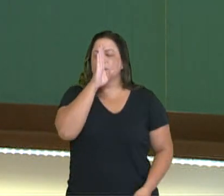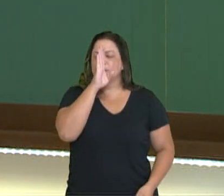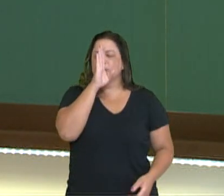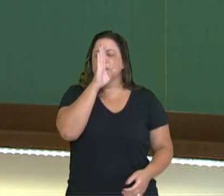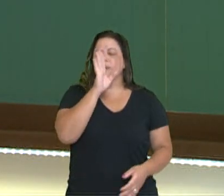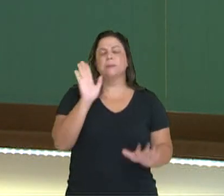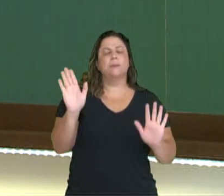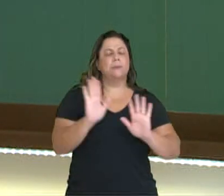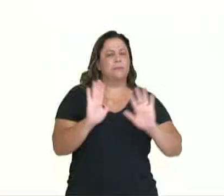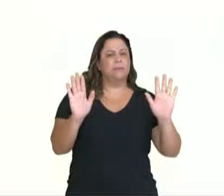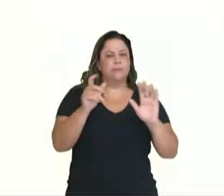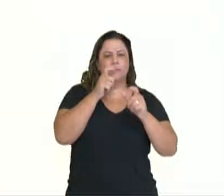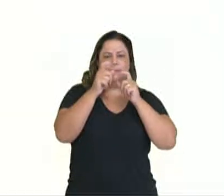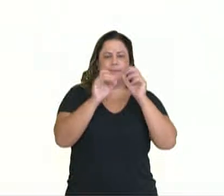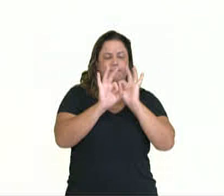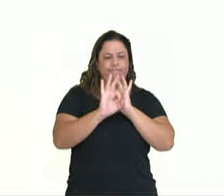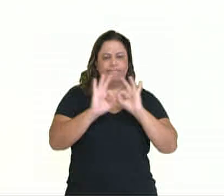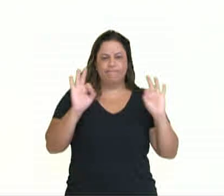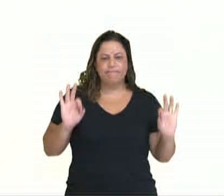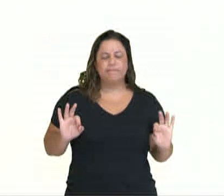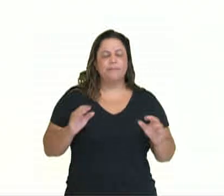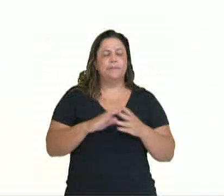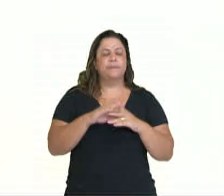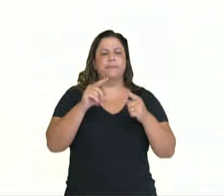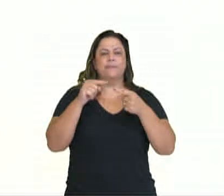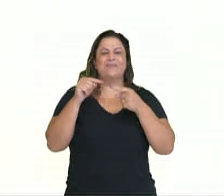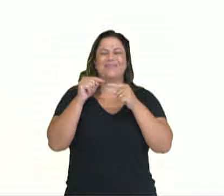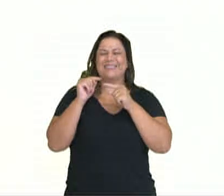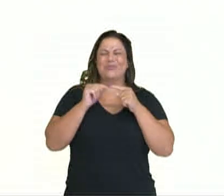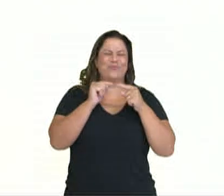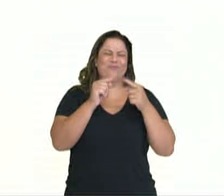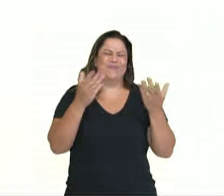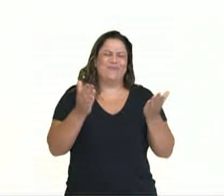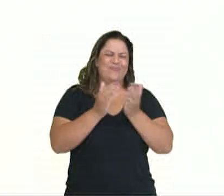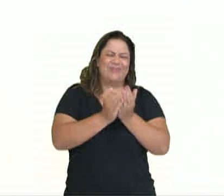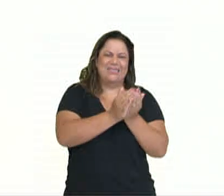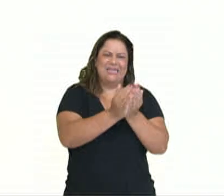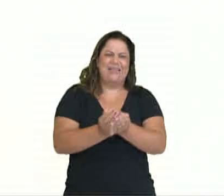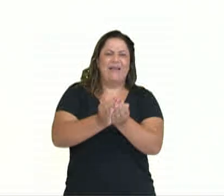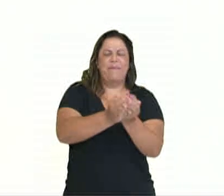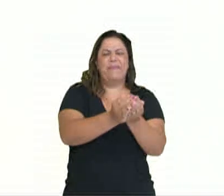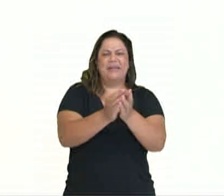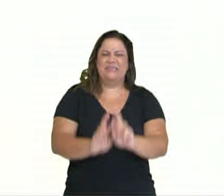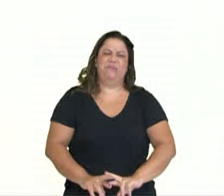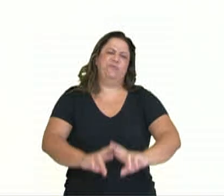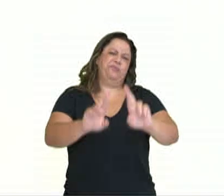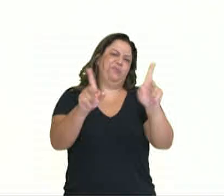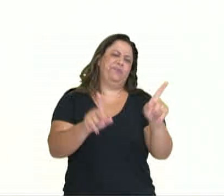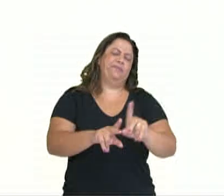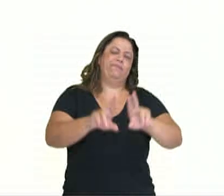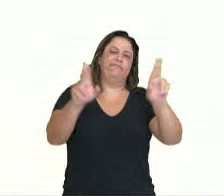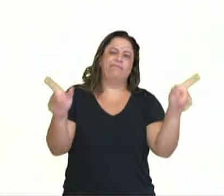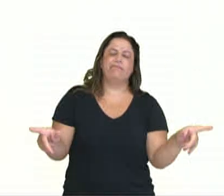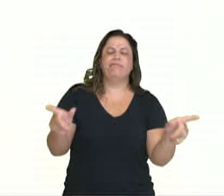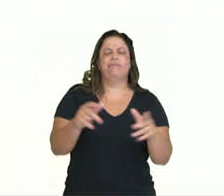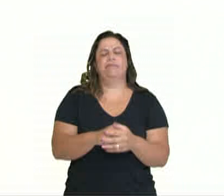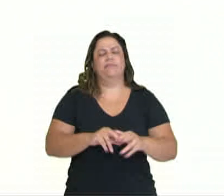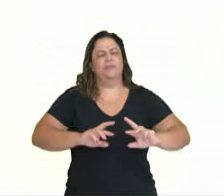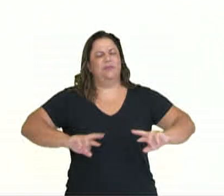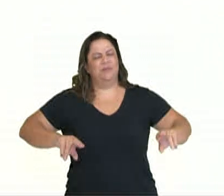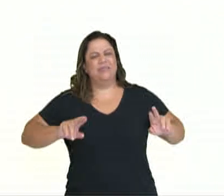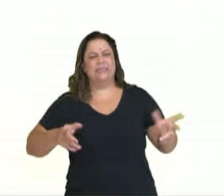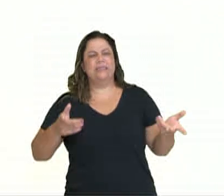dizer-lhe qualquer palavra. Nem combinava mesmo com uma barca tão despojada, tão sem artifícios,